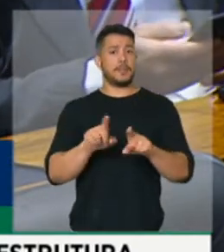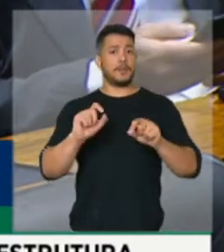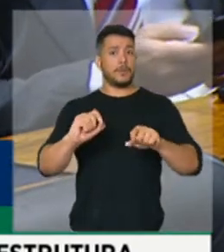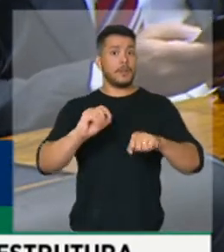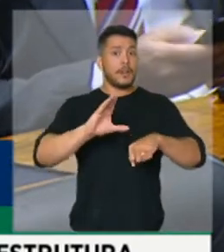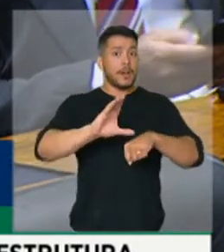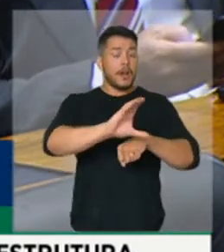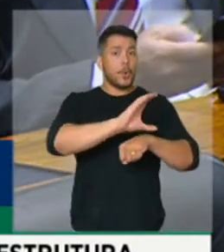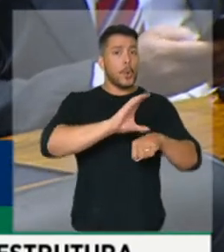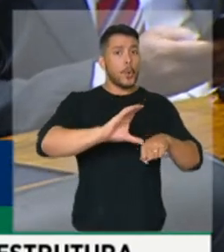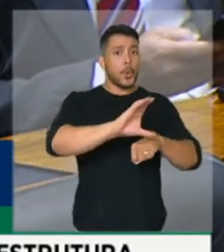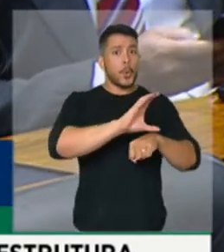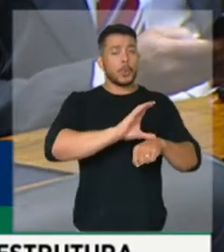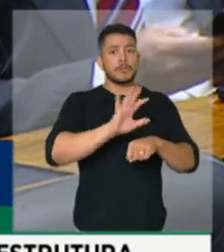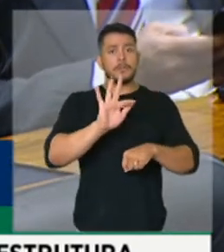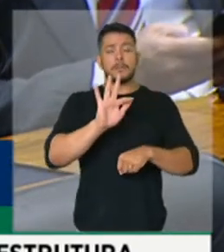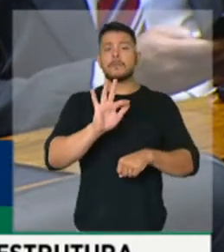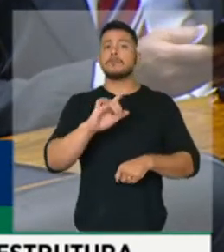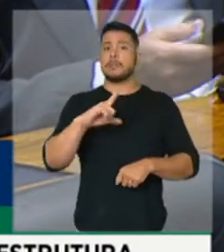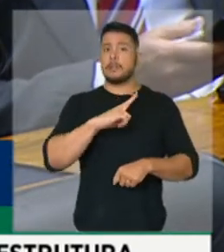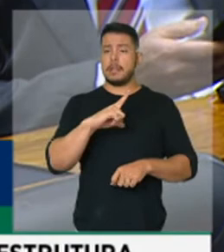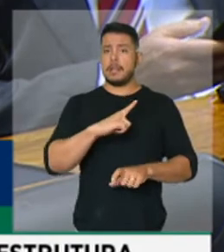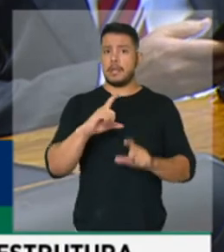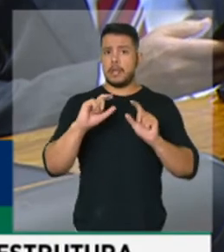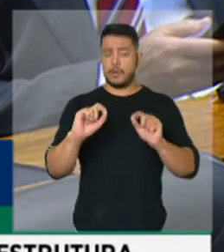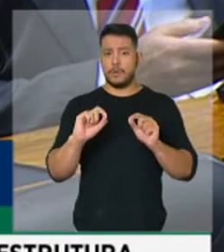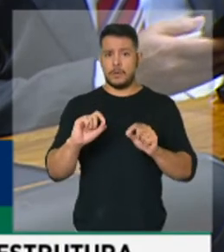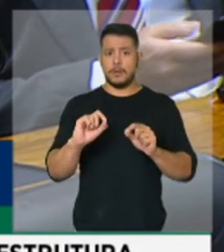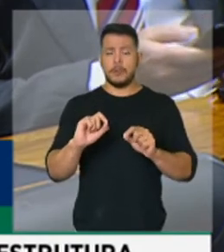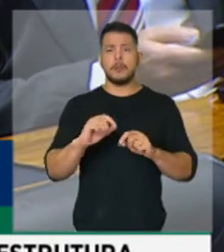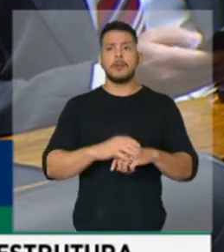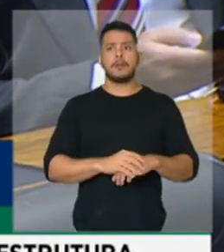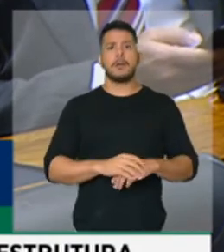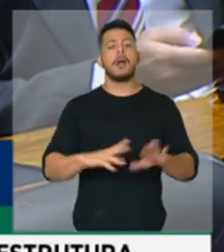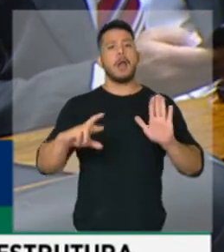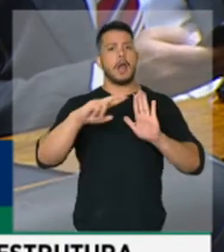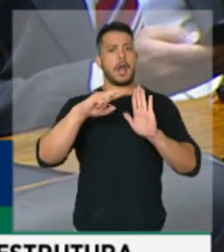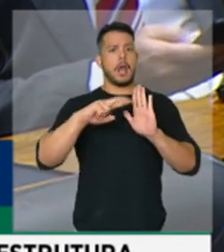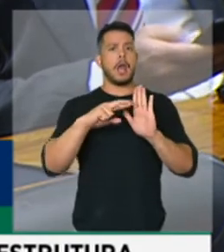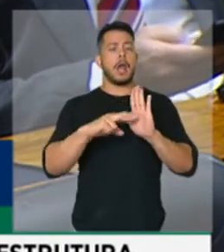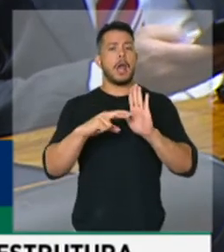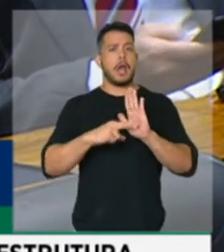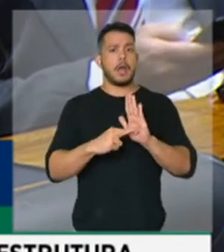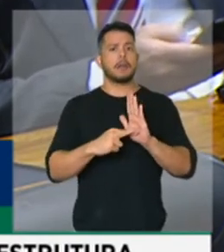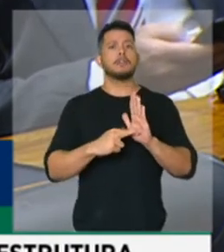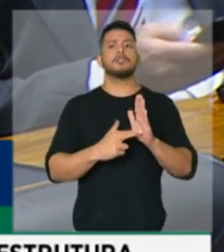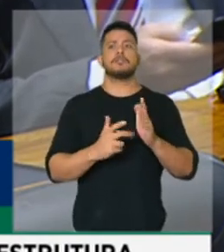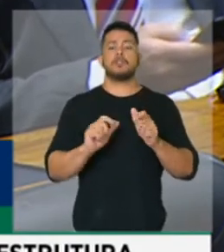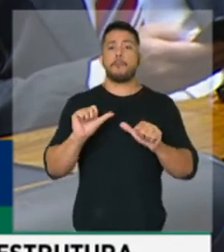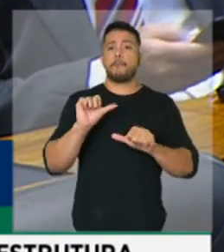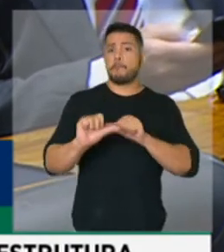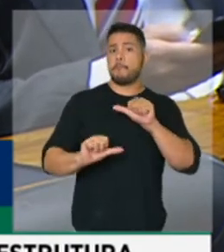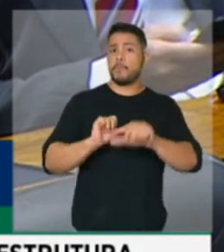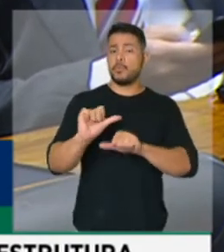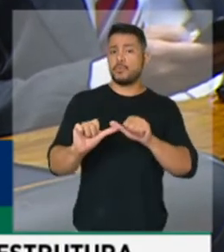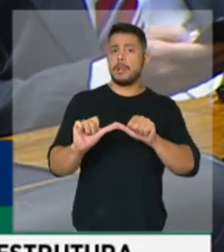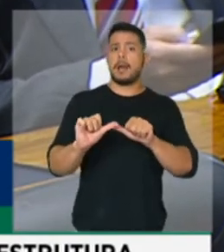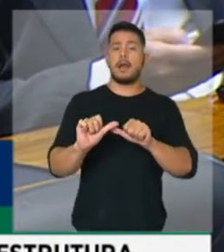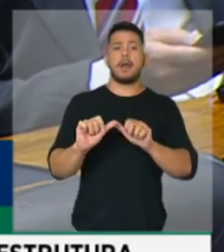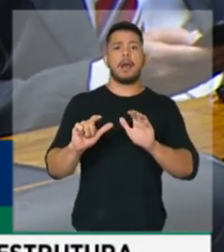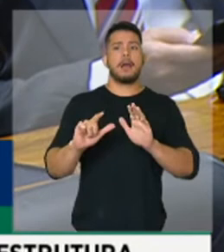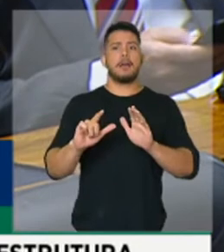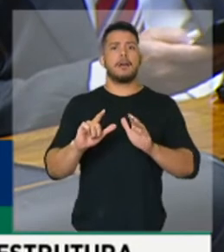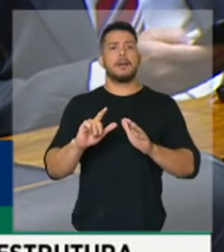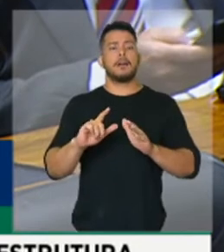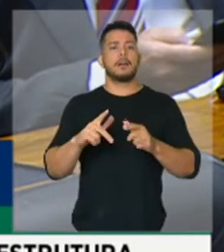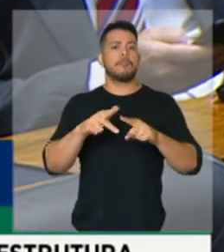Federal, norma matriz do processo legislativo, oferece instrumentos legais suficientes para conter ou alterar conteúdos normativos percebidos